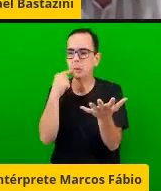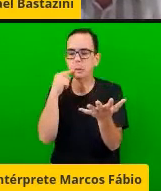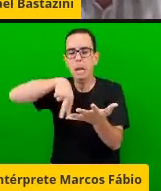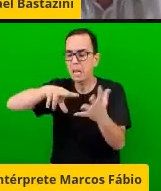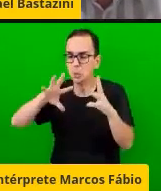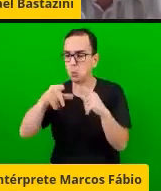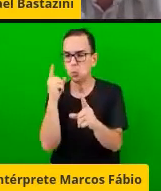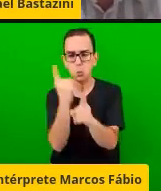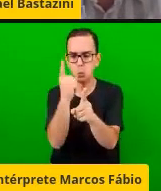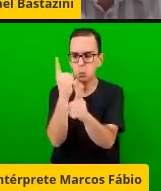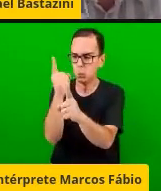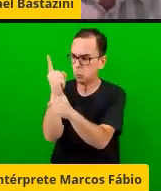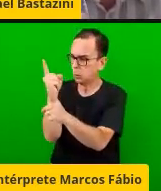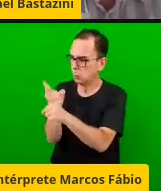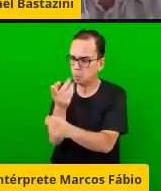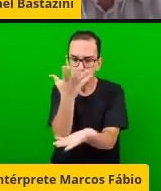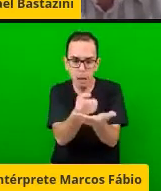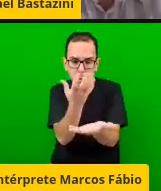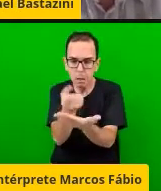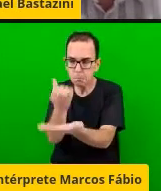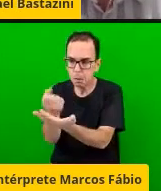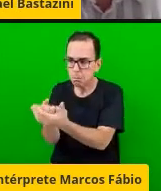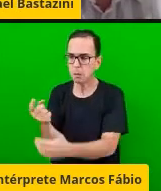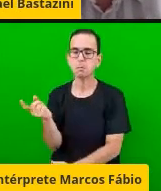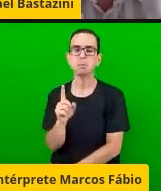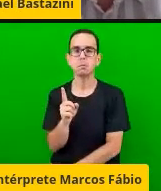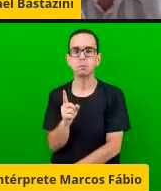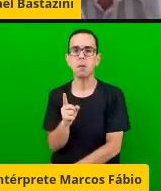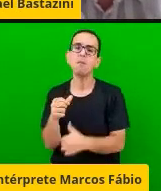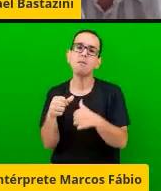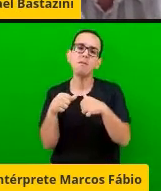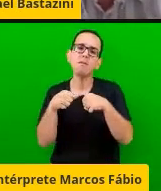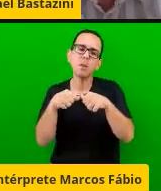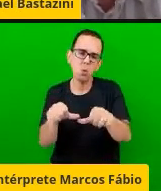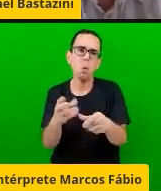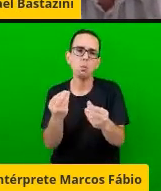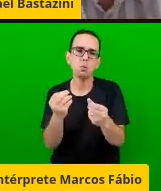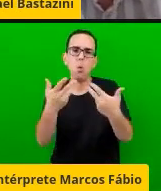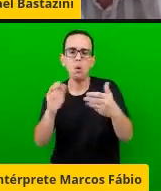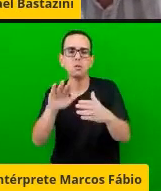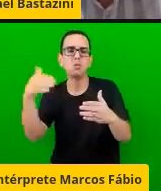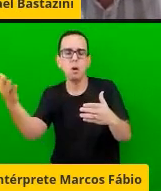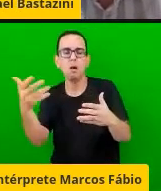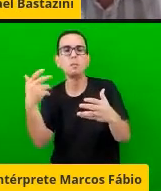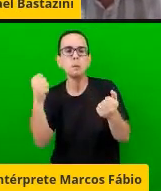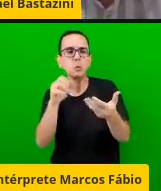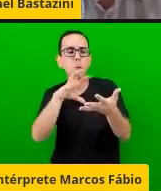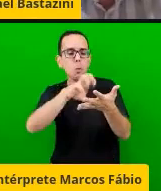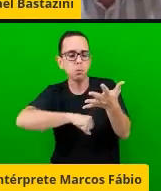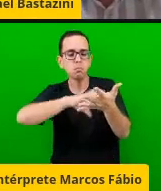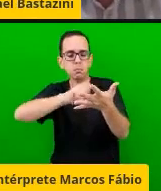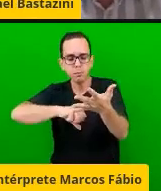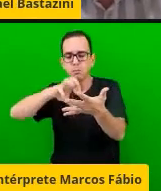gente baixou, então, assim, ficou muita coisa de fora, a gente teve que fazer recortes, né?